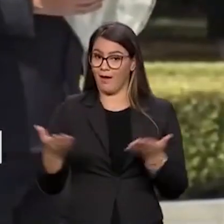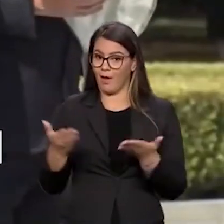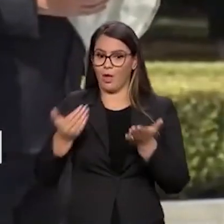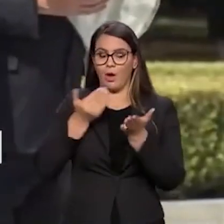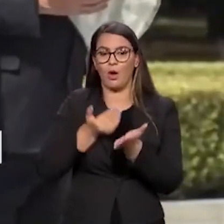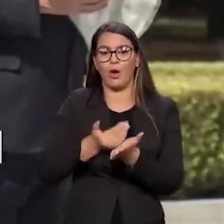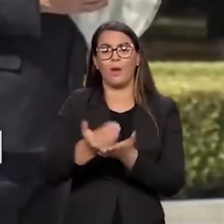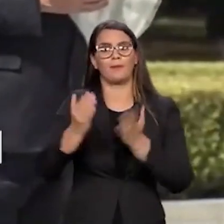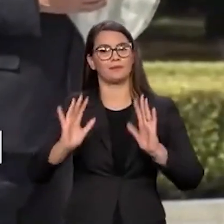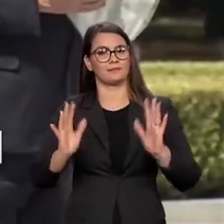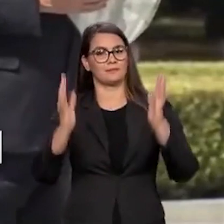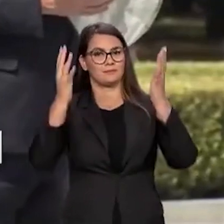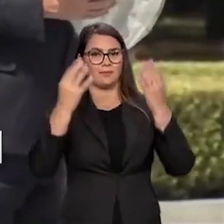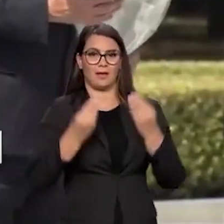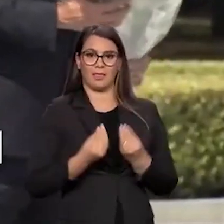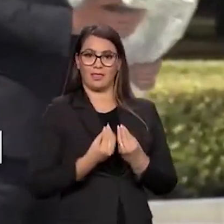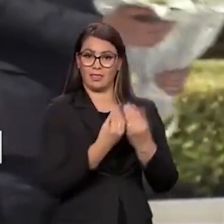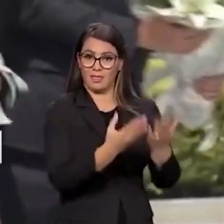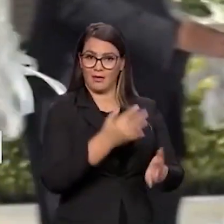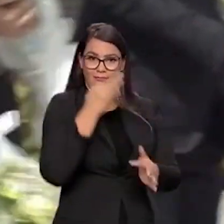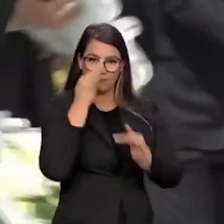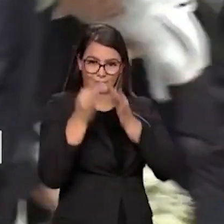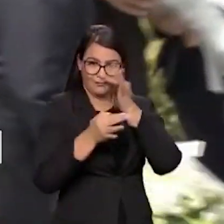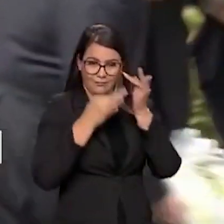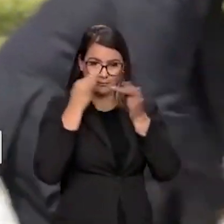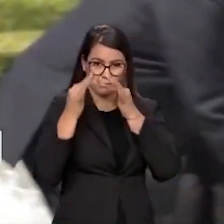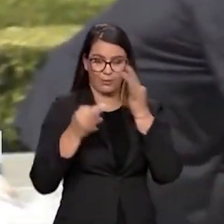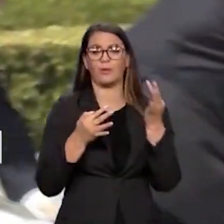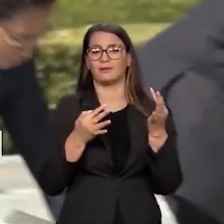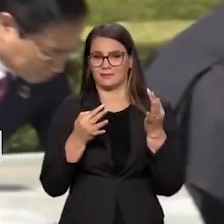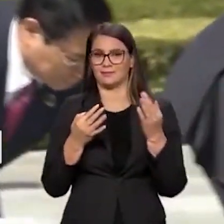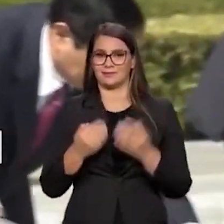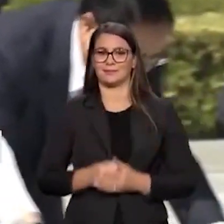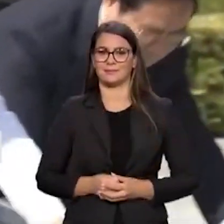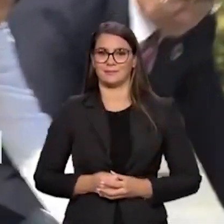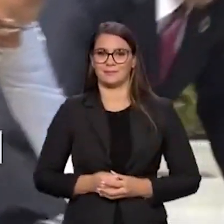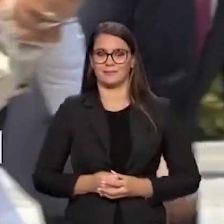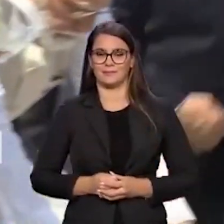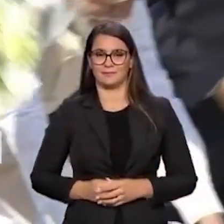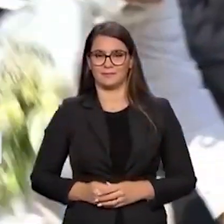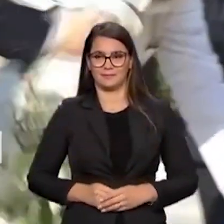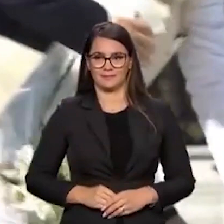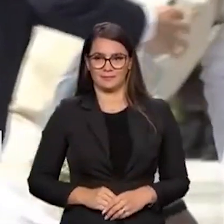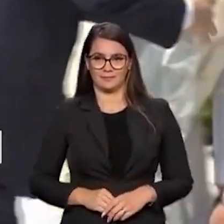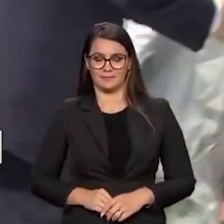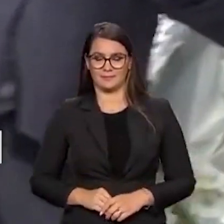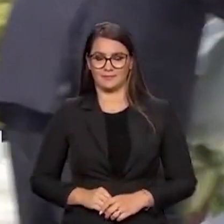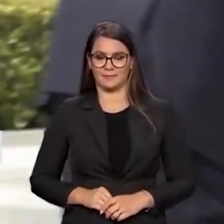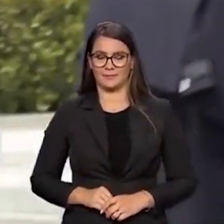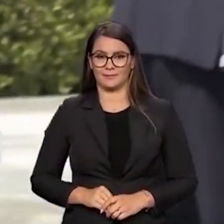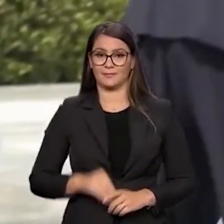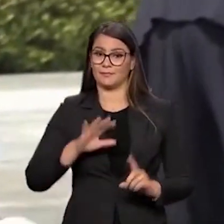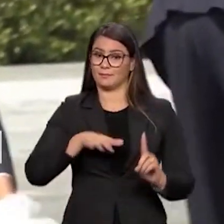a cerimônia de deposição de flores, né? A cerimônia de aposição floral,